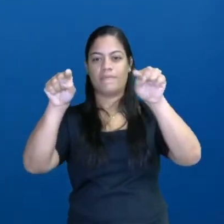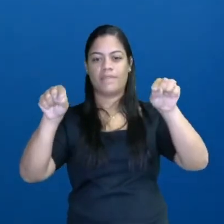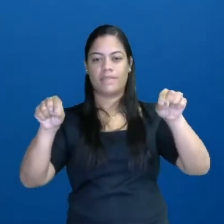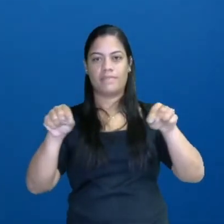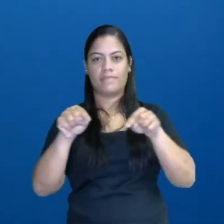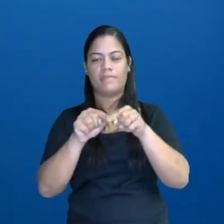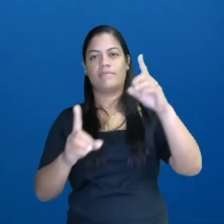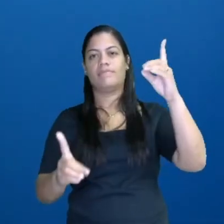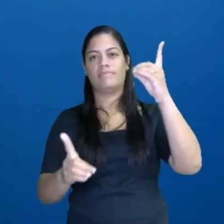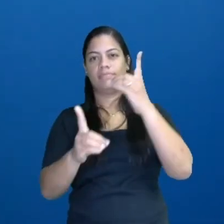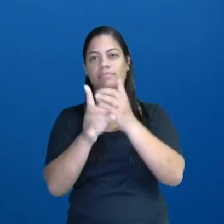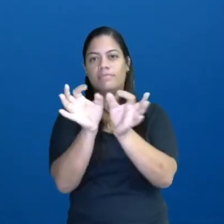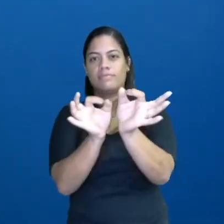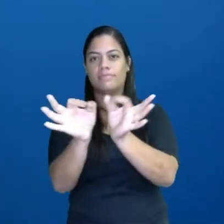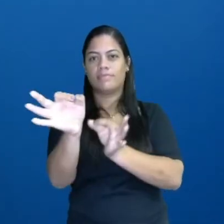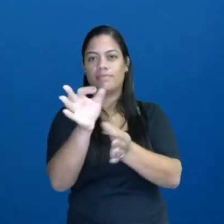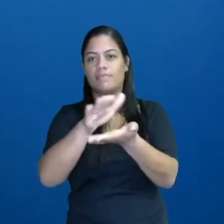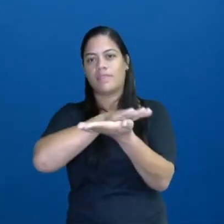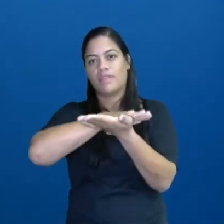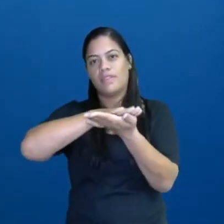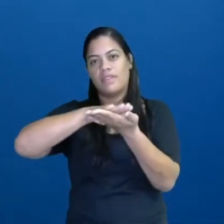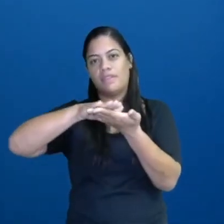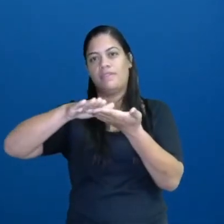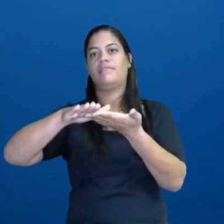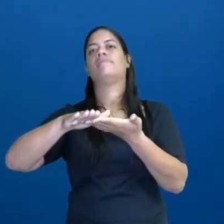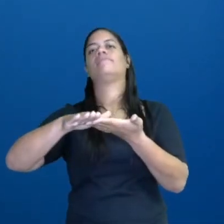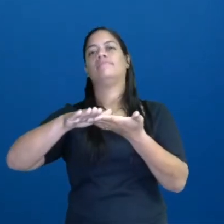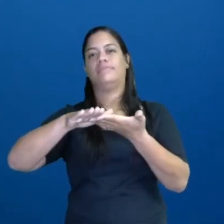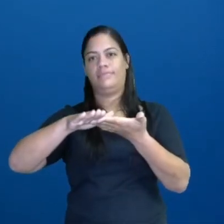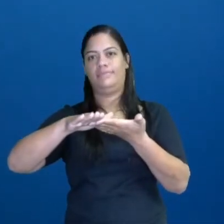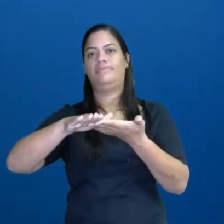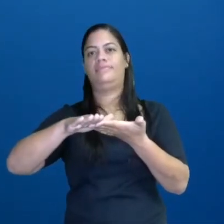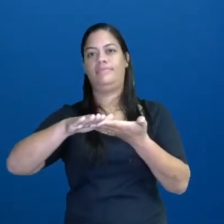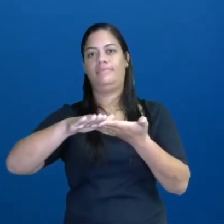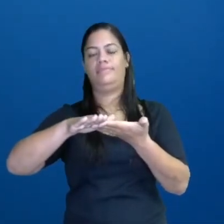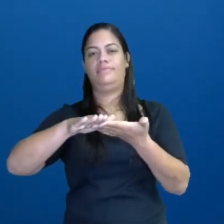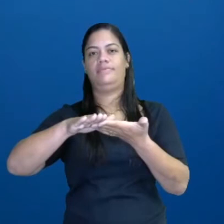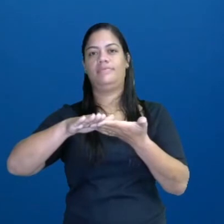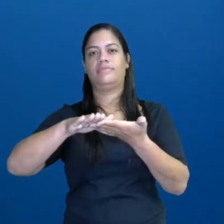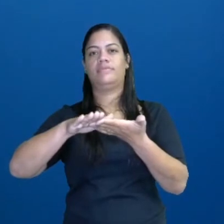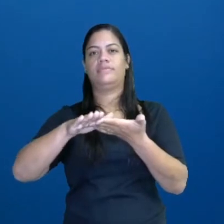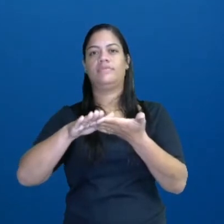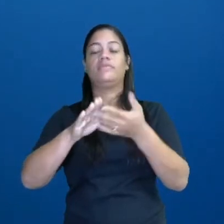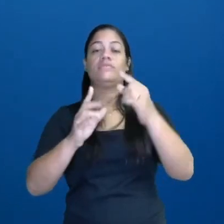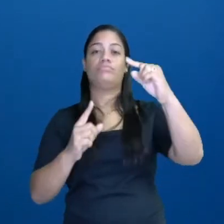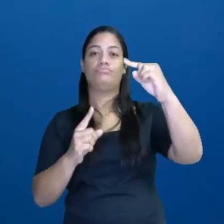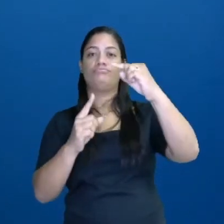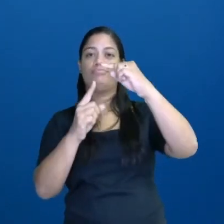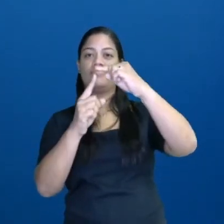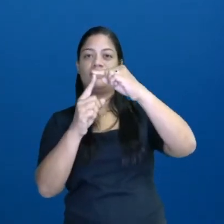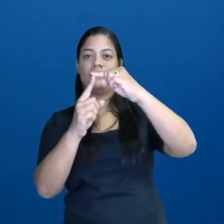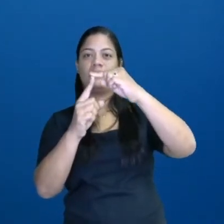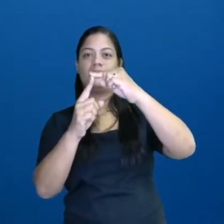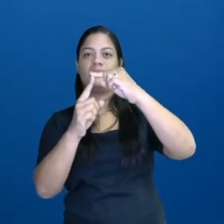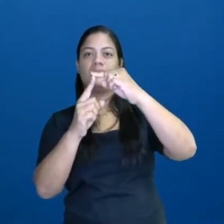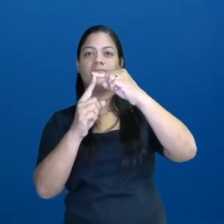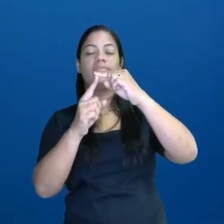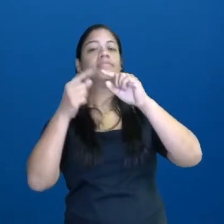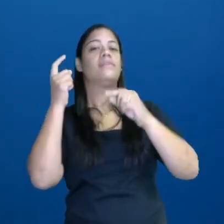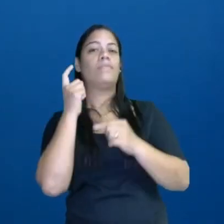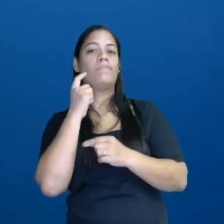Vê. Eu montei a base do meu quadrado, ó. Tá certo? Ó. Coloquei as jujubas e nas jujubas